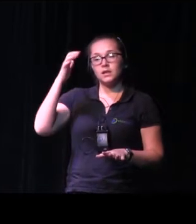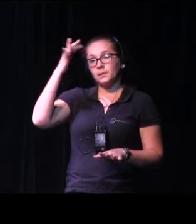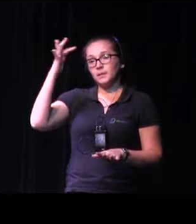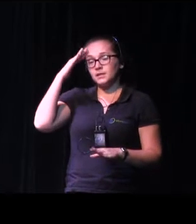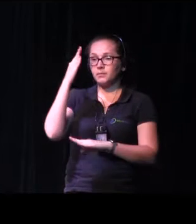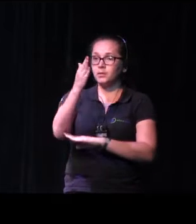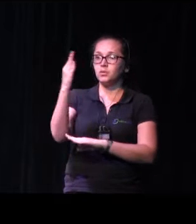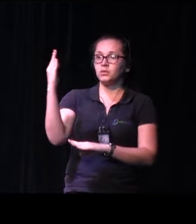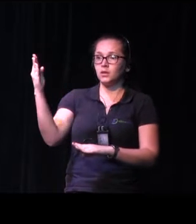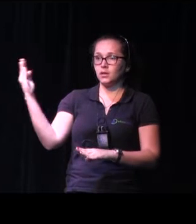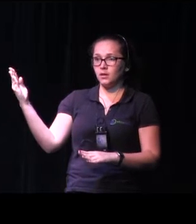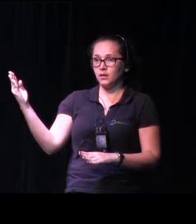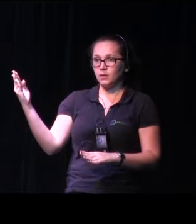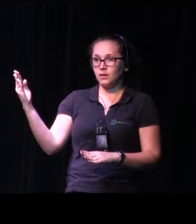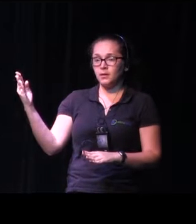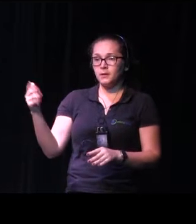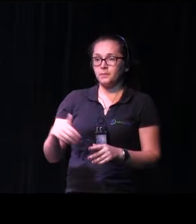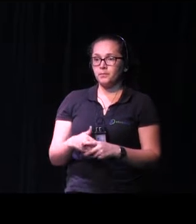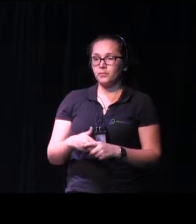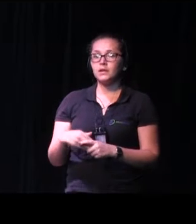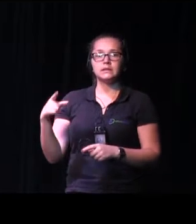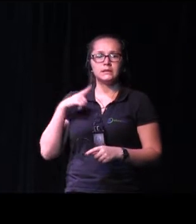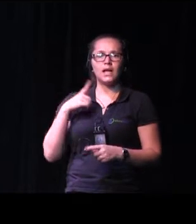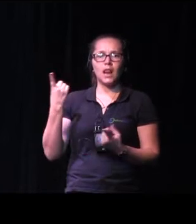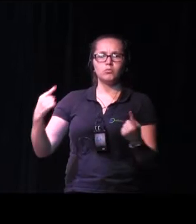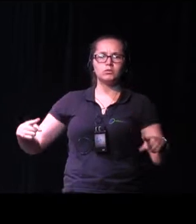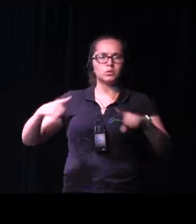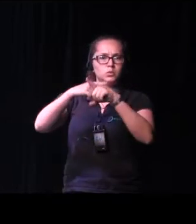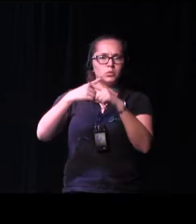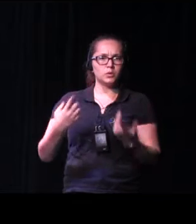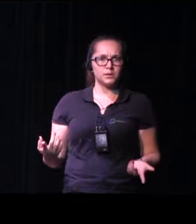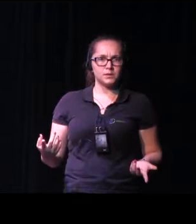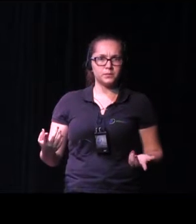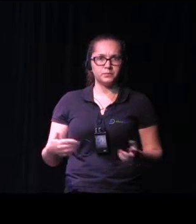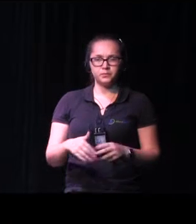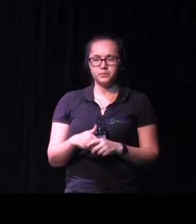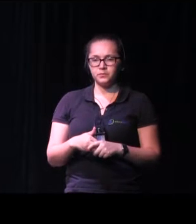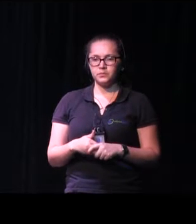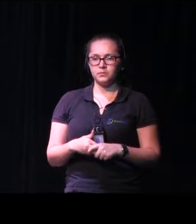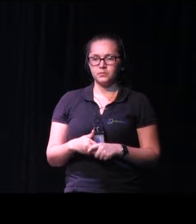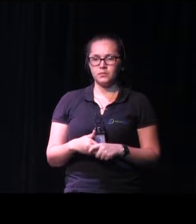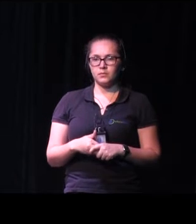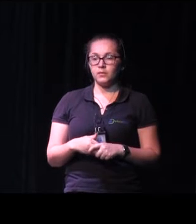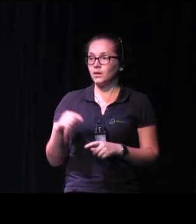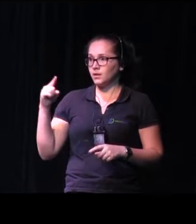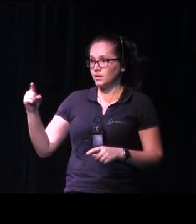O que acontece quando se pensa na biblioteca, simultaneamente há uma concorrência,